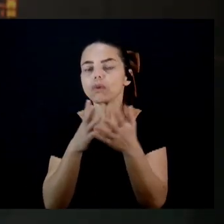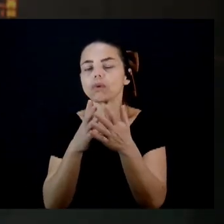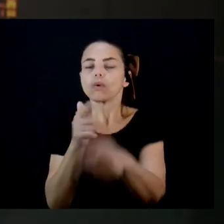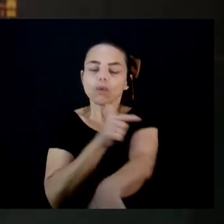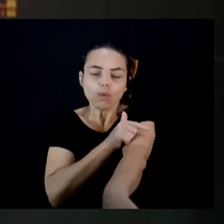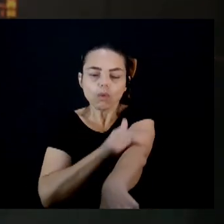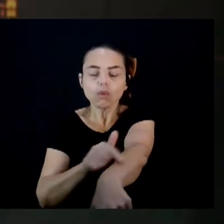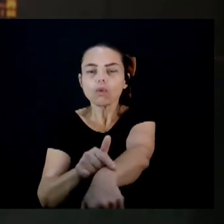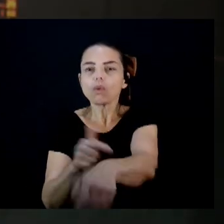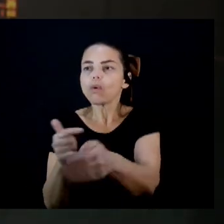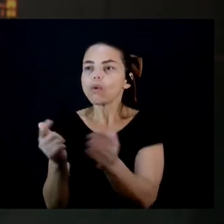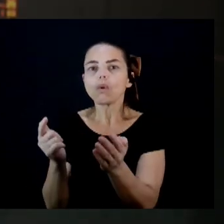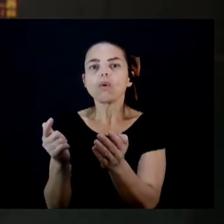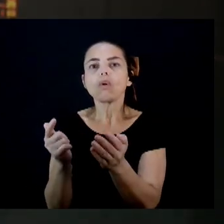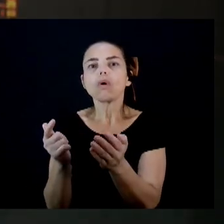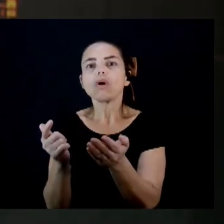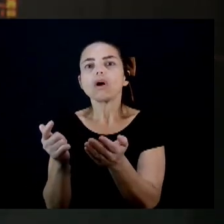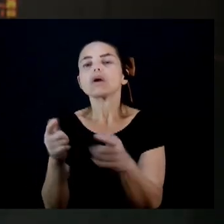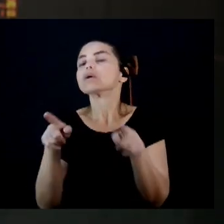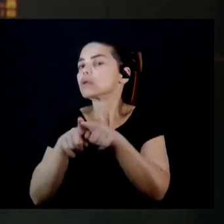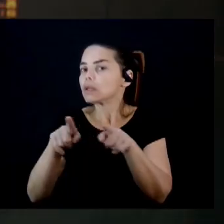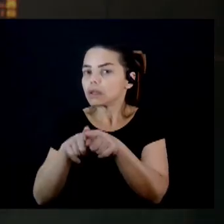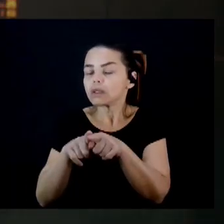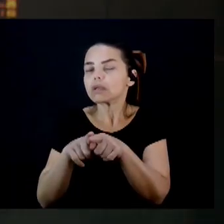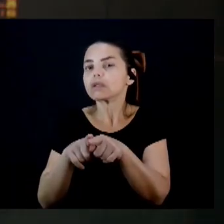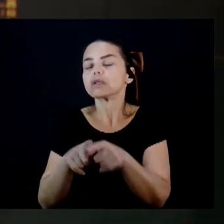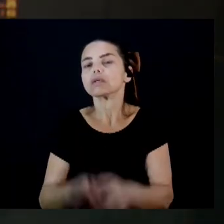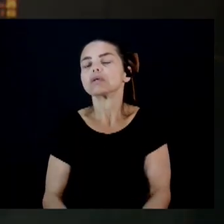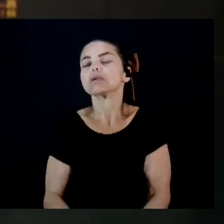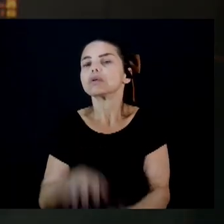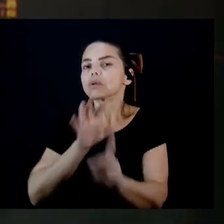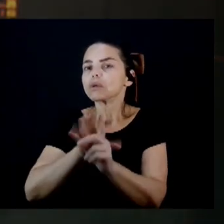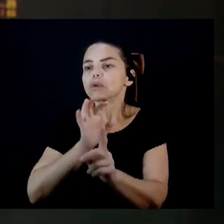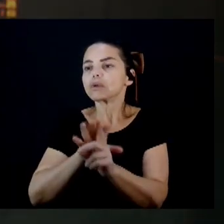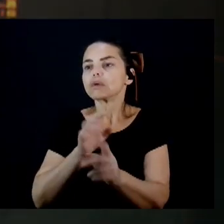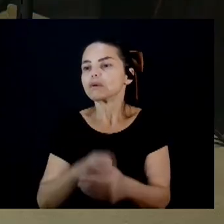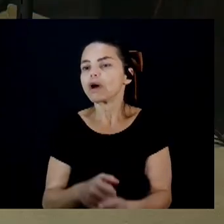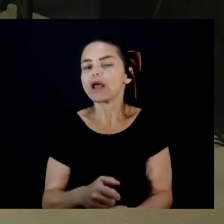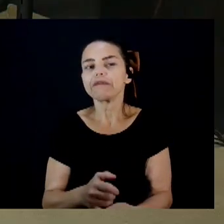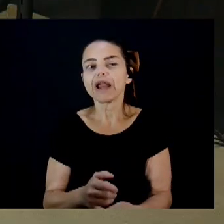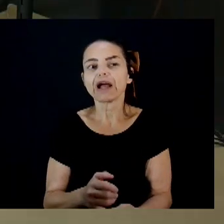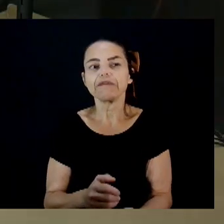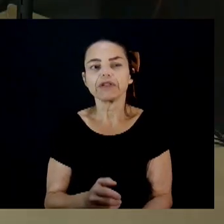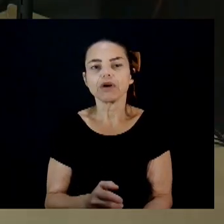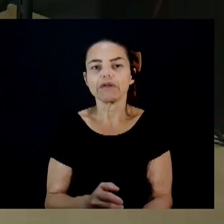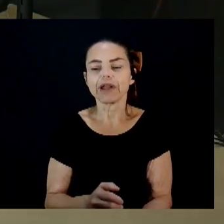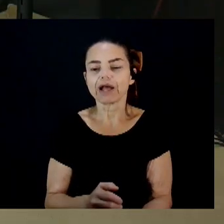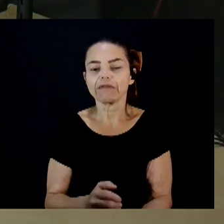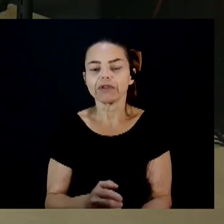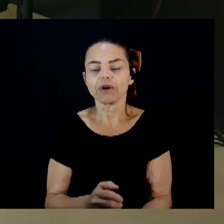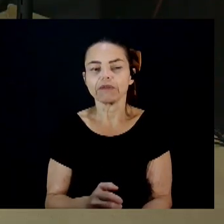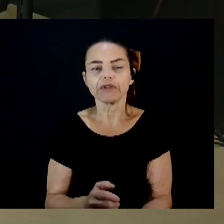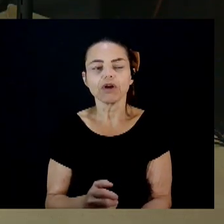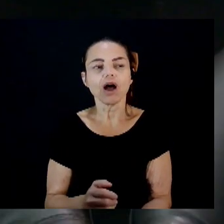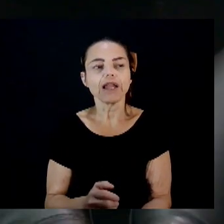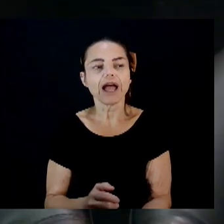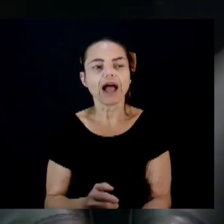o outro também influenciam diretamente na libido? Claro, porque